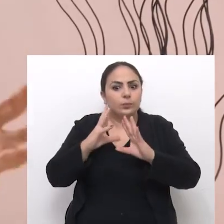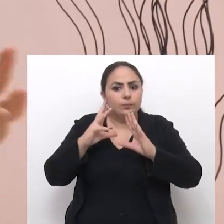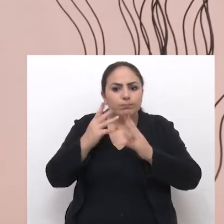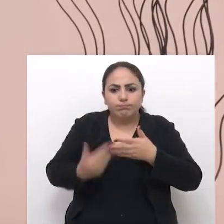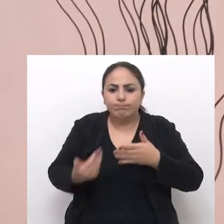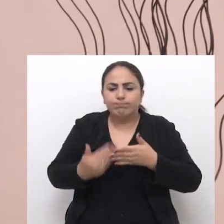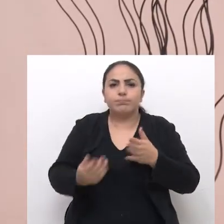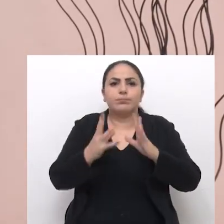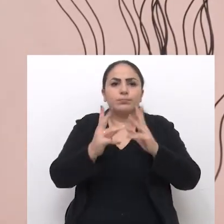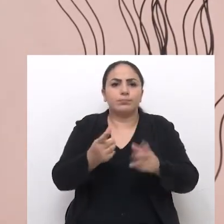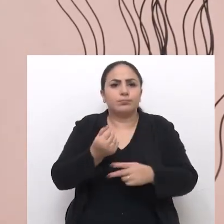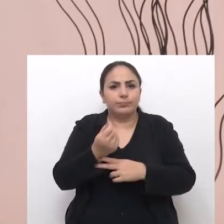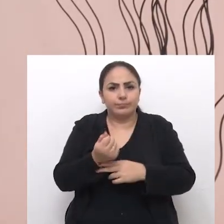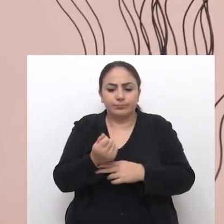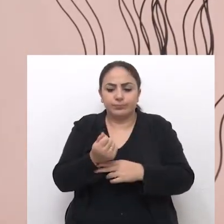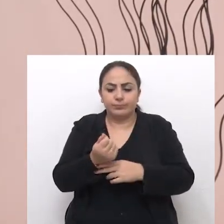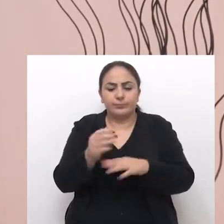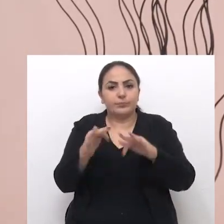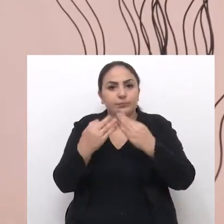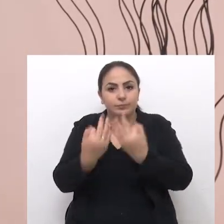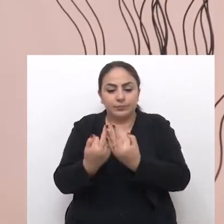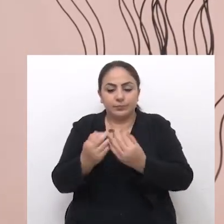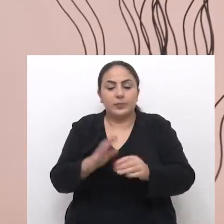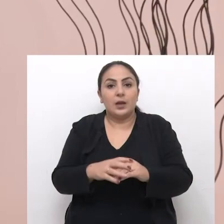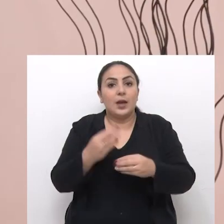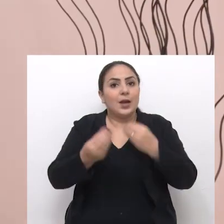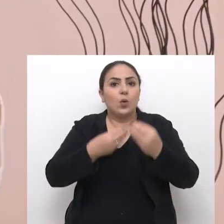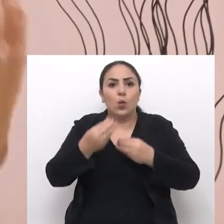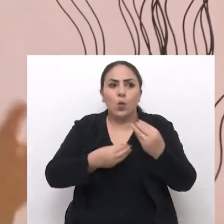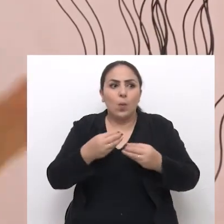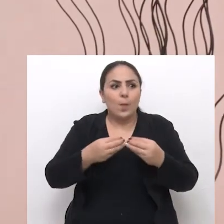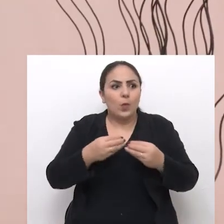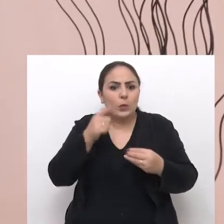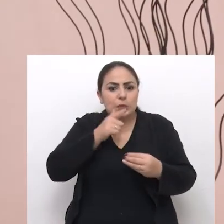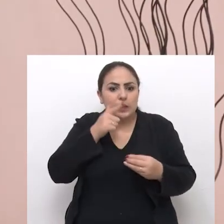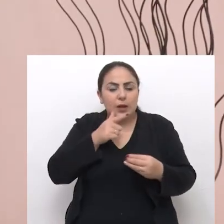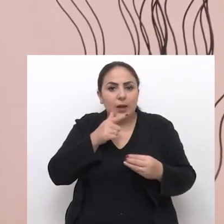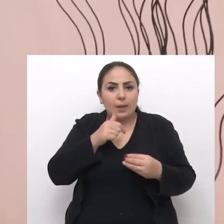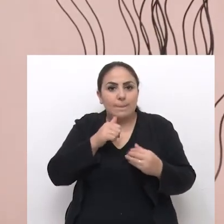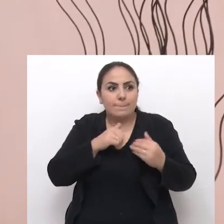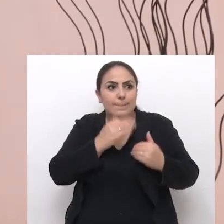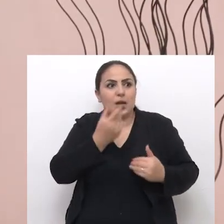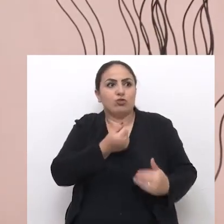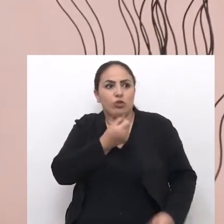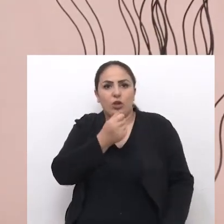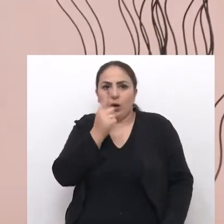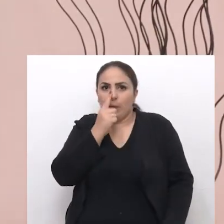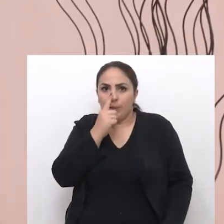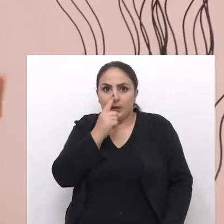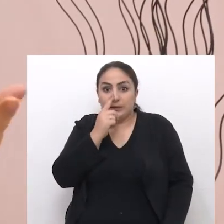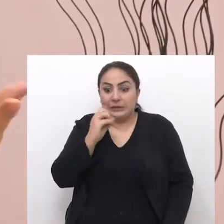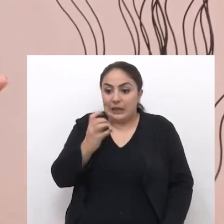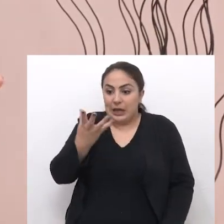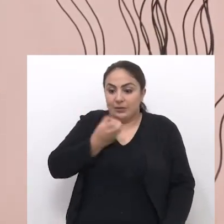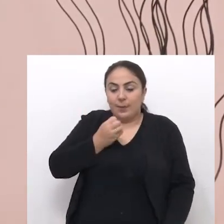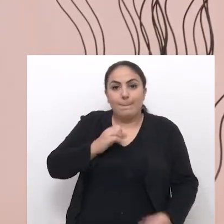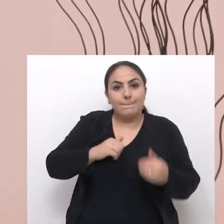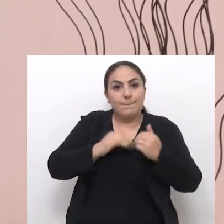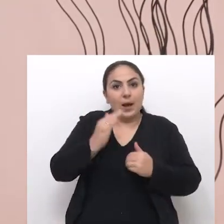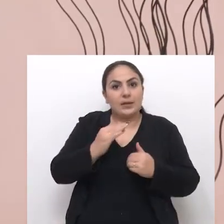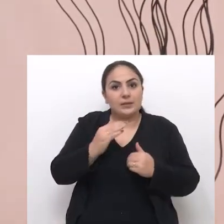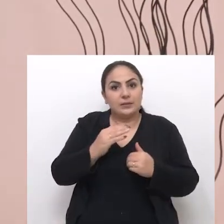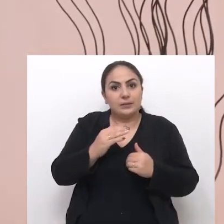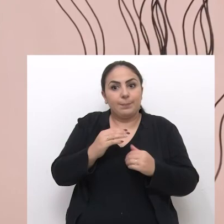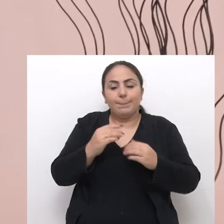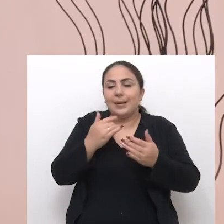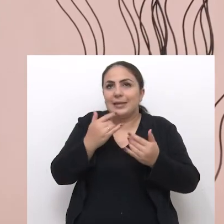todo o dinheiro por essas crenças, pelo pertencimento à família. E como que ele ia ganhar mais dinheiro do que a mãe? Se ele ganhasse mais, ele não se